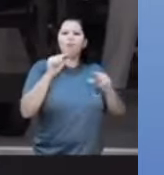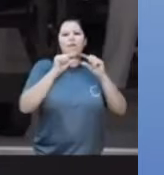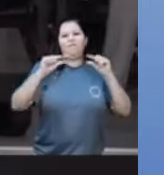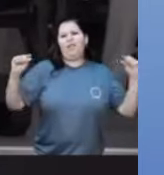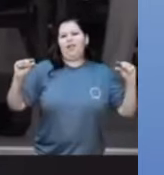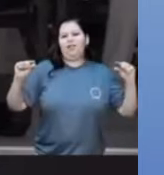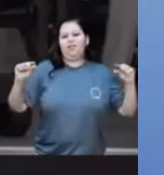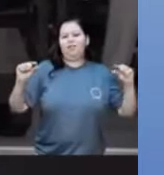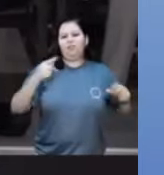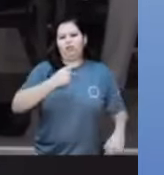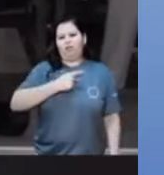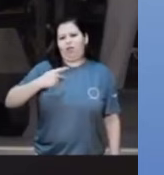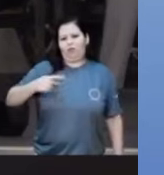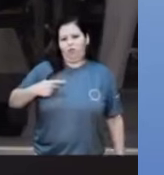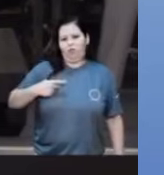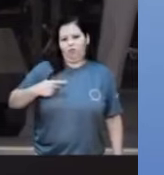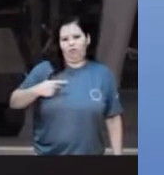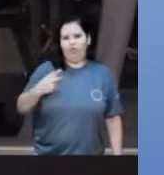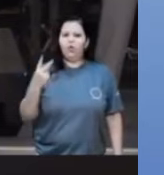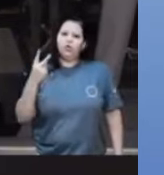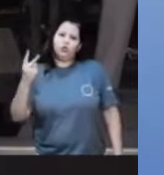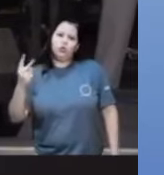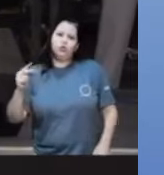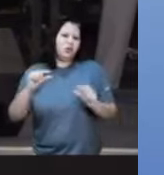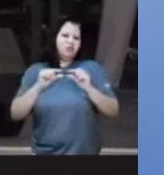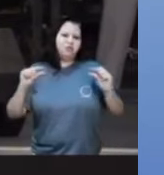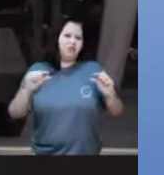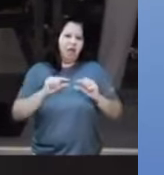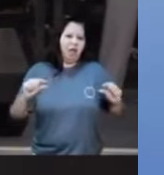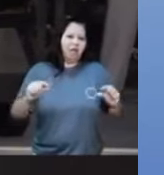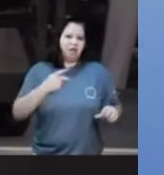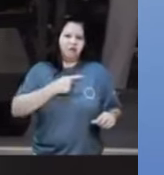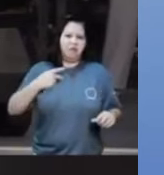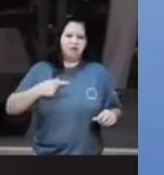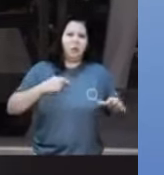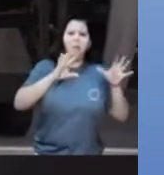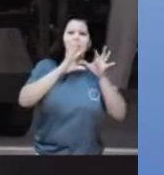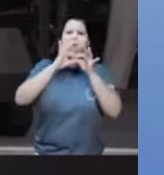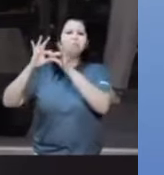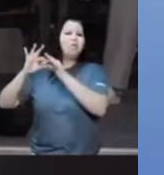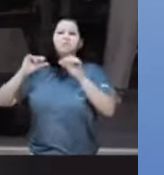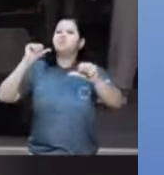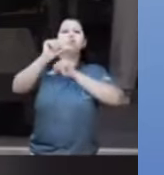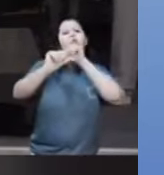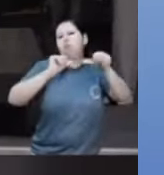pastor duas frases de um pastor tiram do contexto